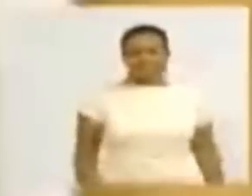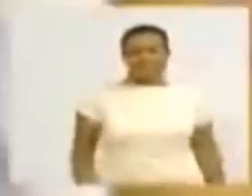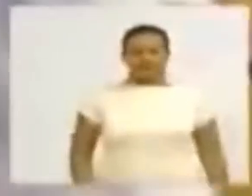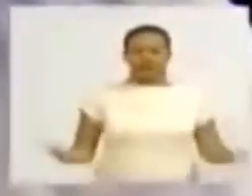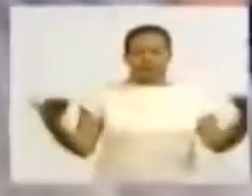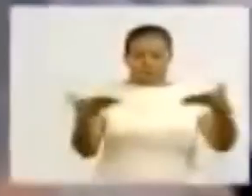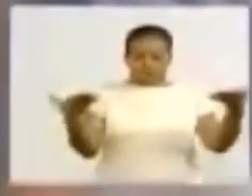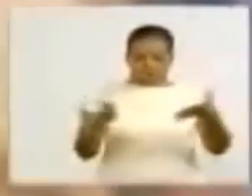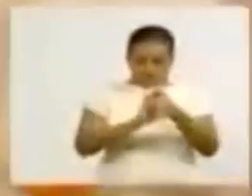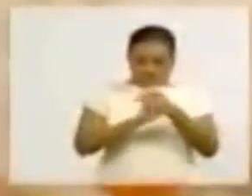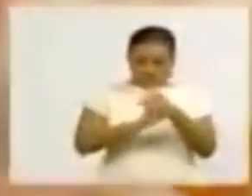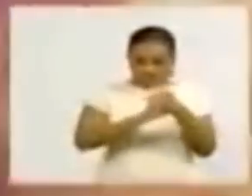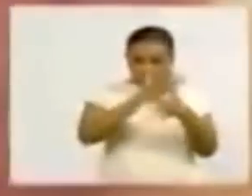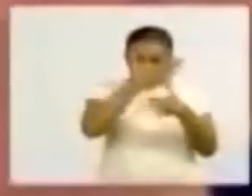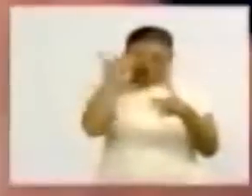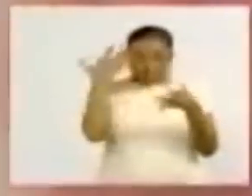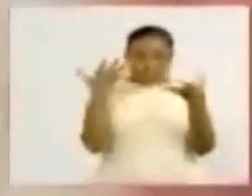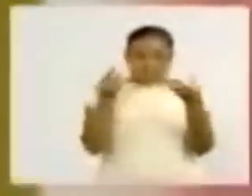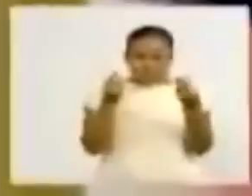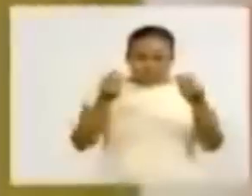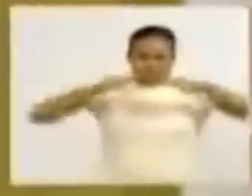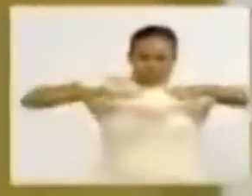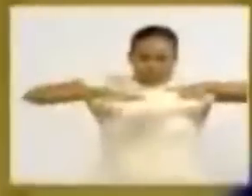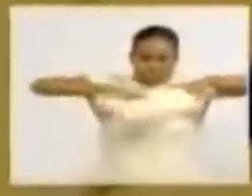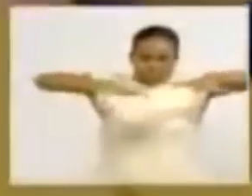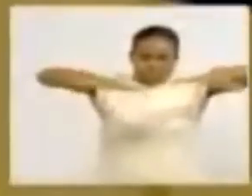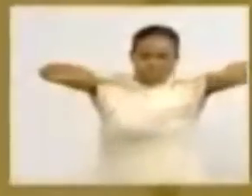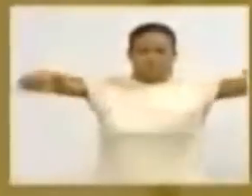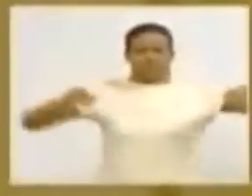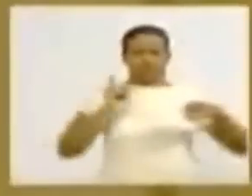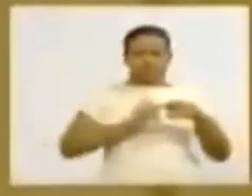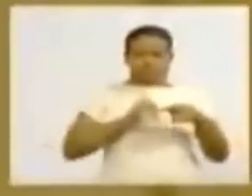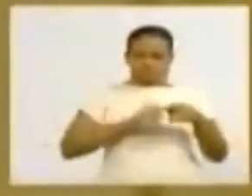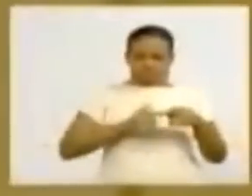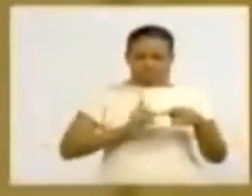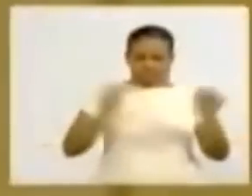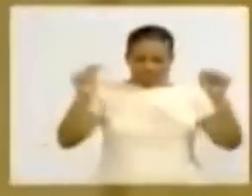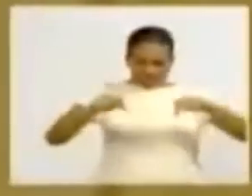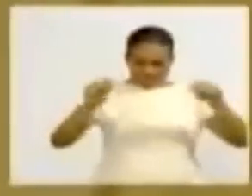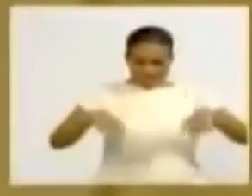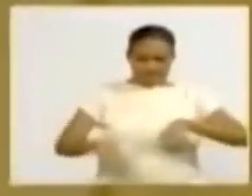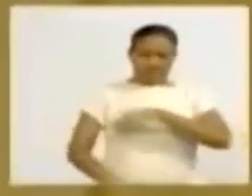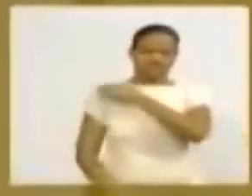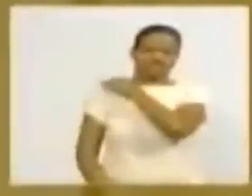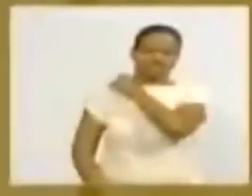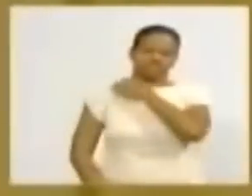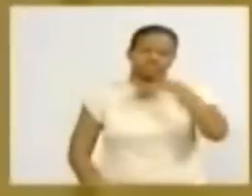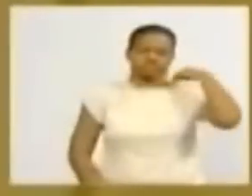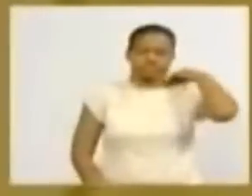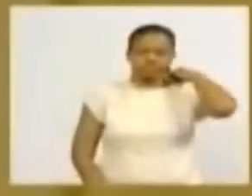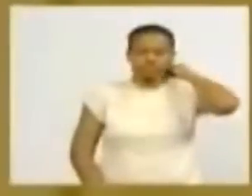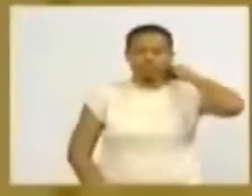Essa canção nova está repleta de pessoas, porque aqui, sem medo de errar, todos